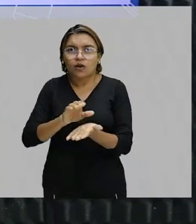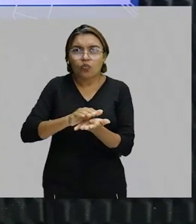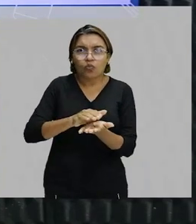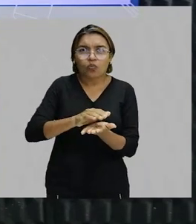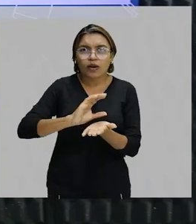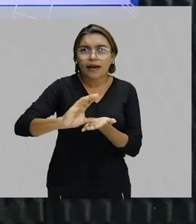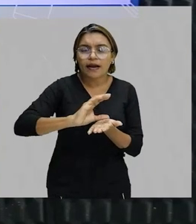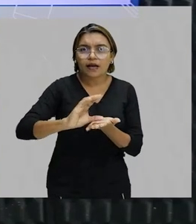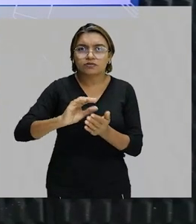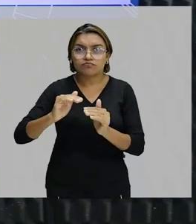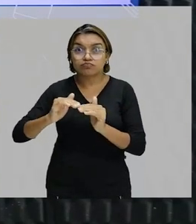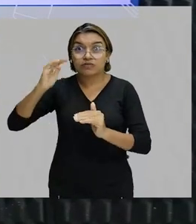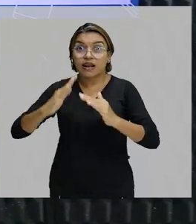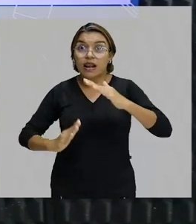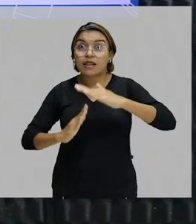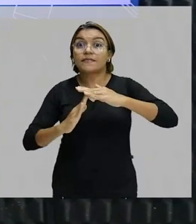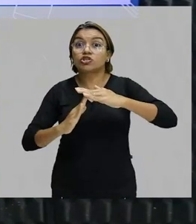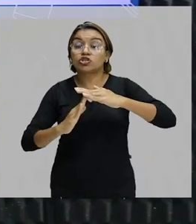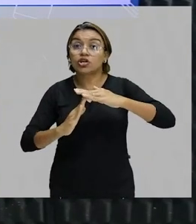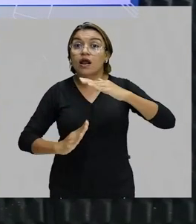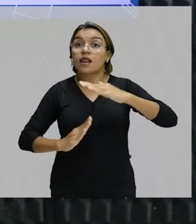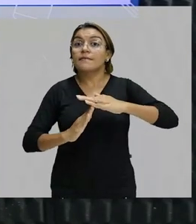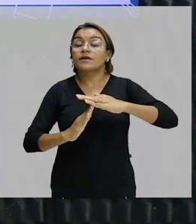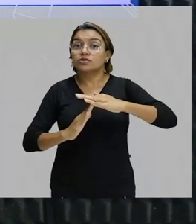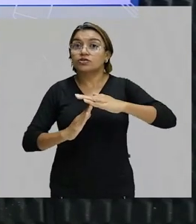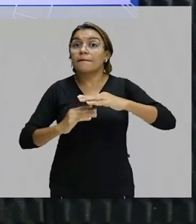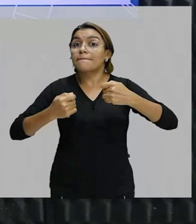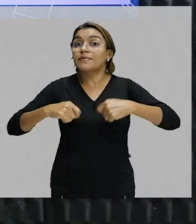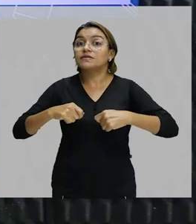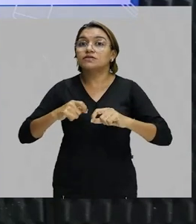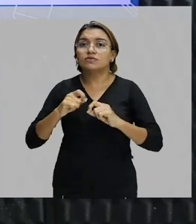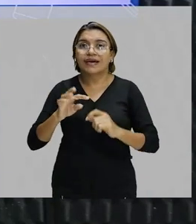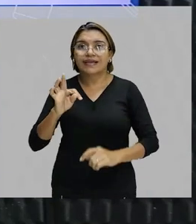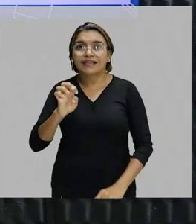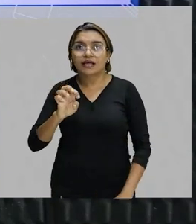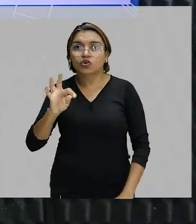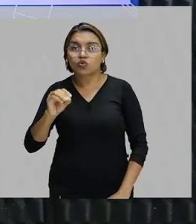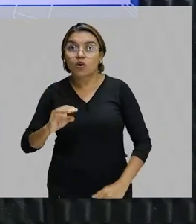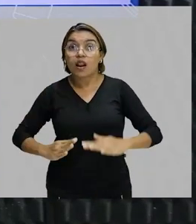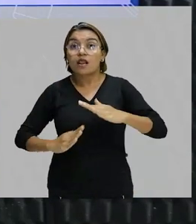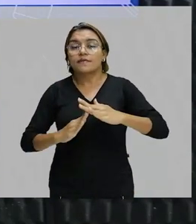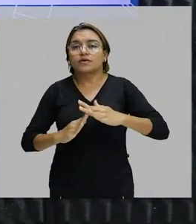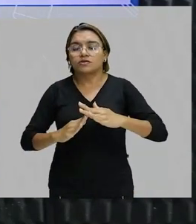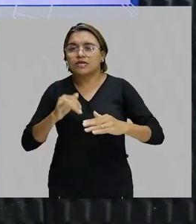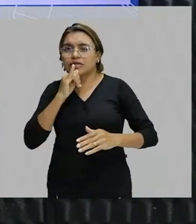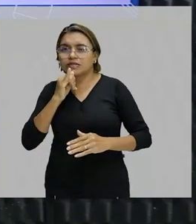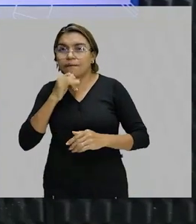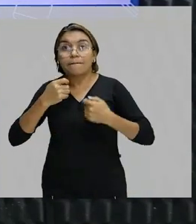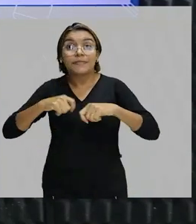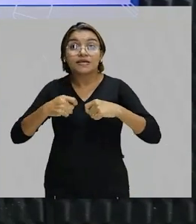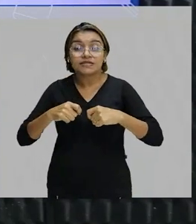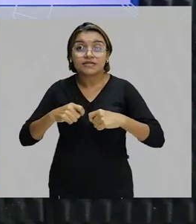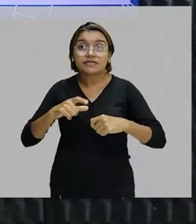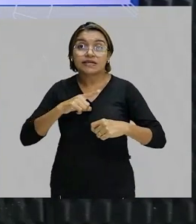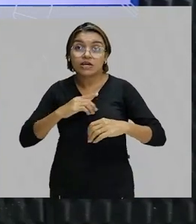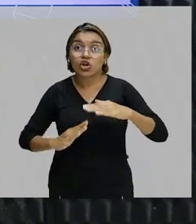você pode ir é um teto Beleza então é é preciso pro neoliberalismo que a política o estado Estabeleça